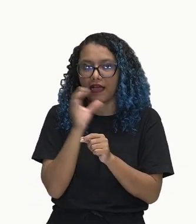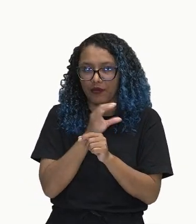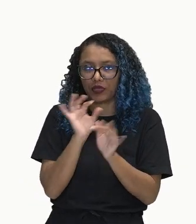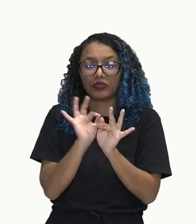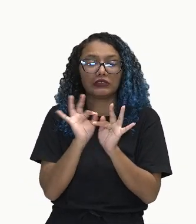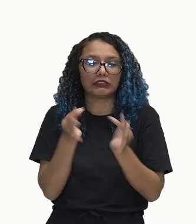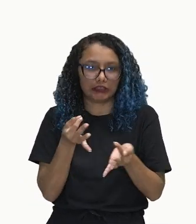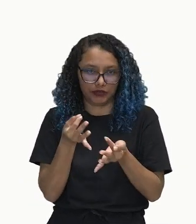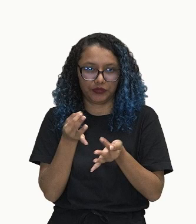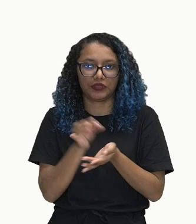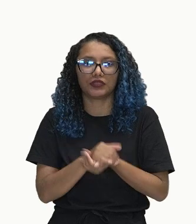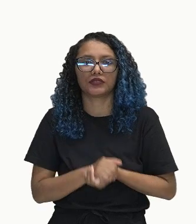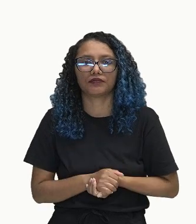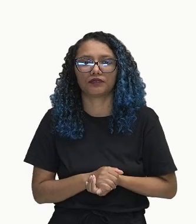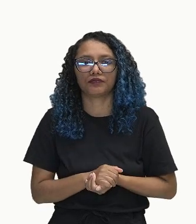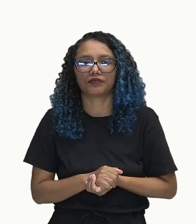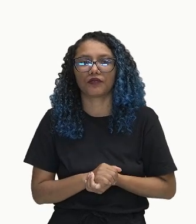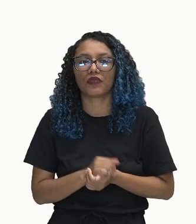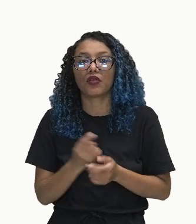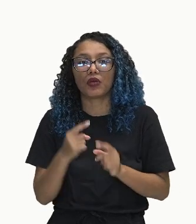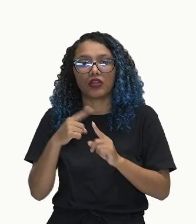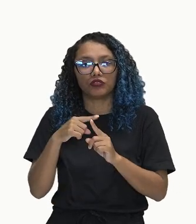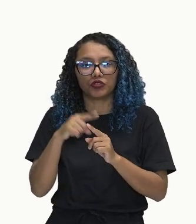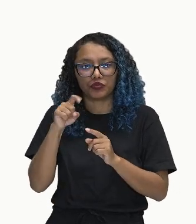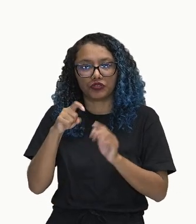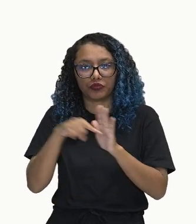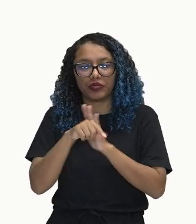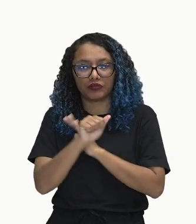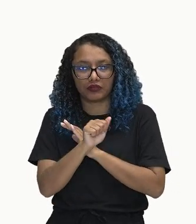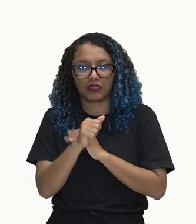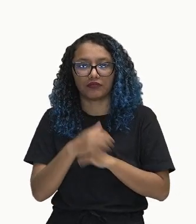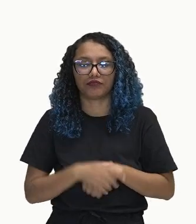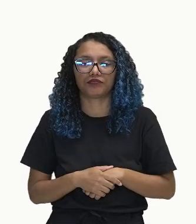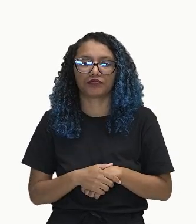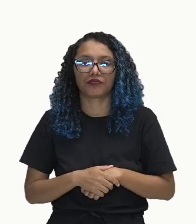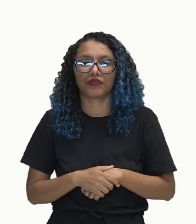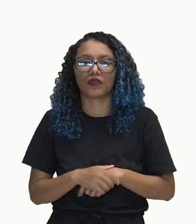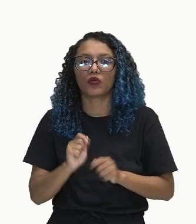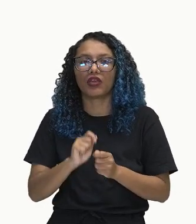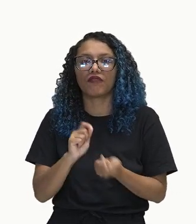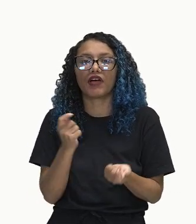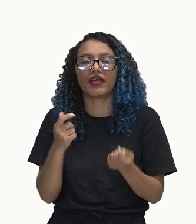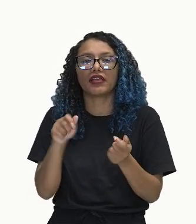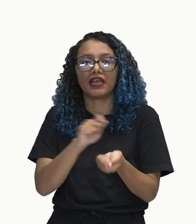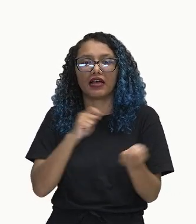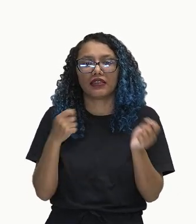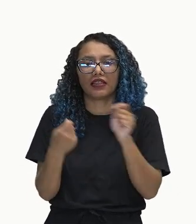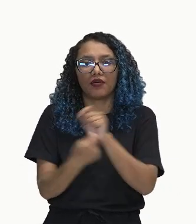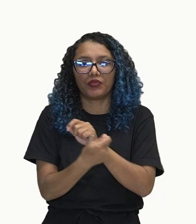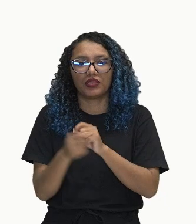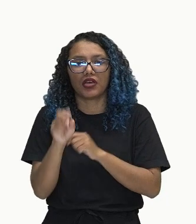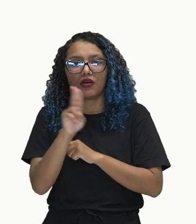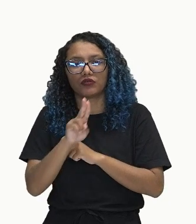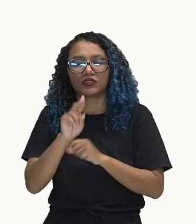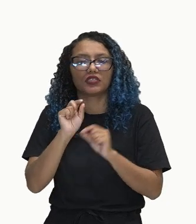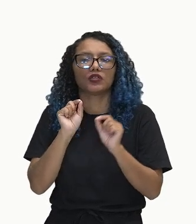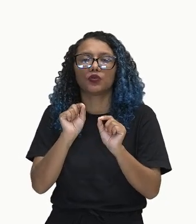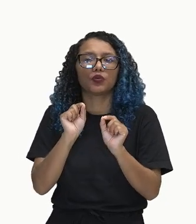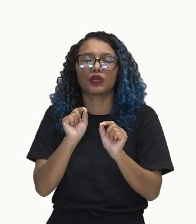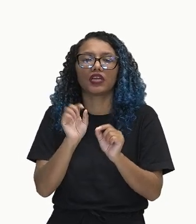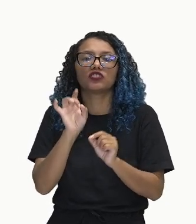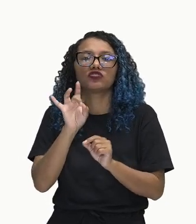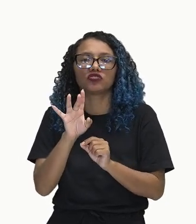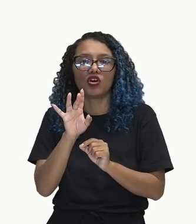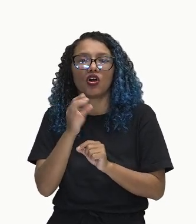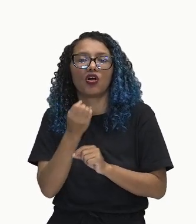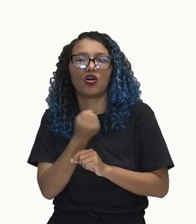vai reescrever os valores de um polinômio utilizando apenas os coeficientes. Vamos aqui pegar